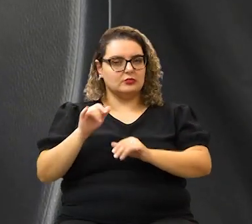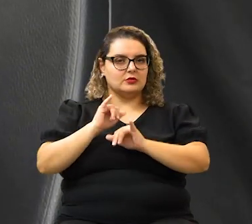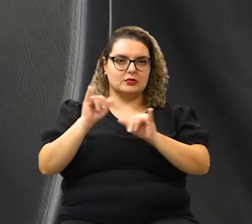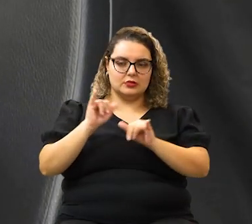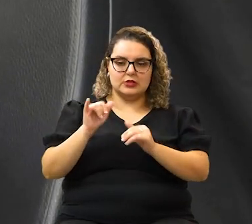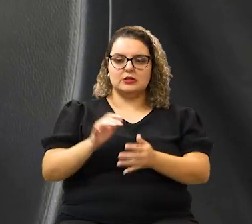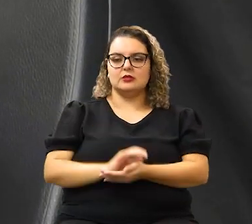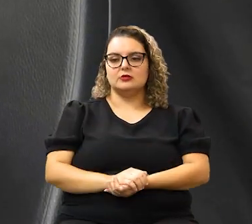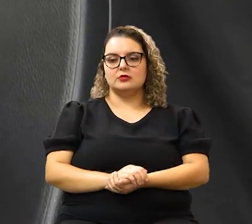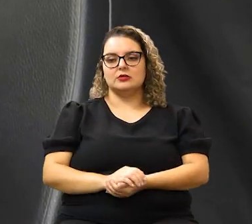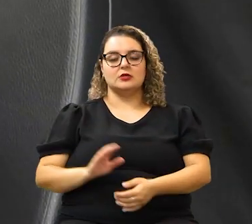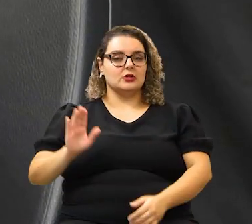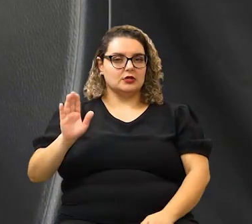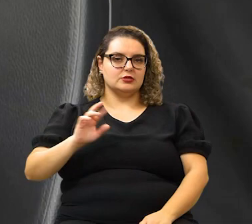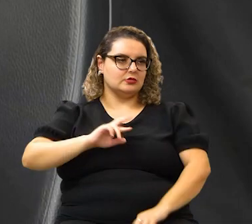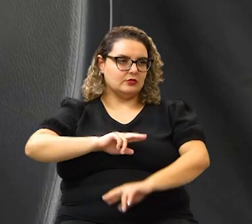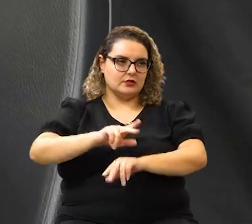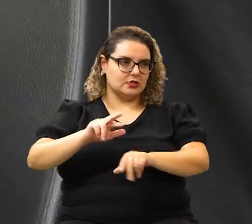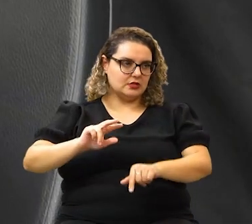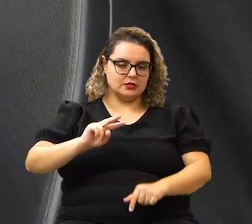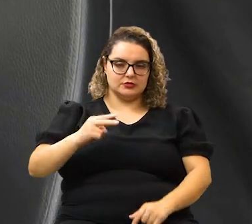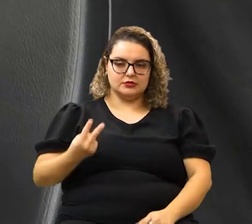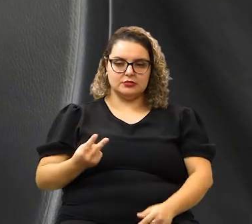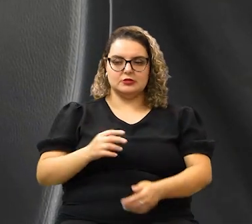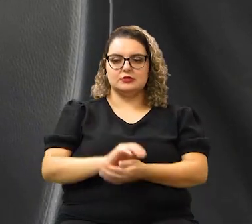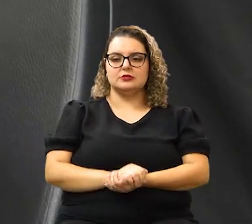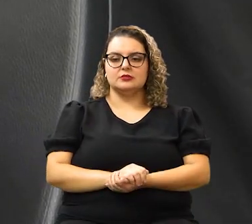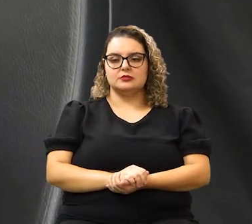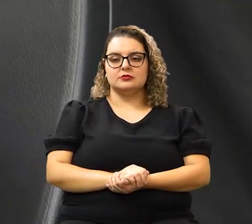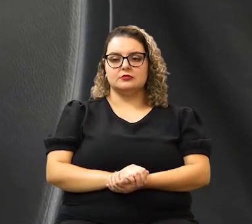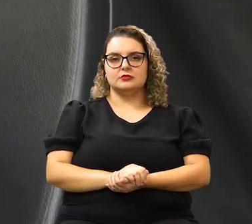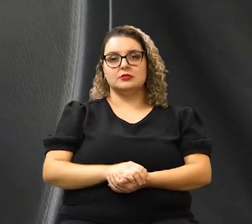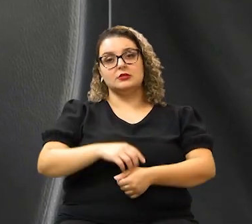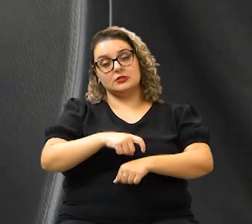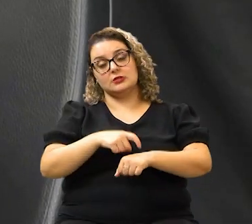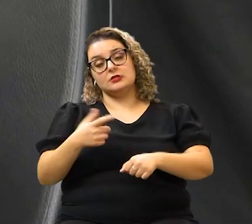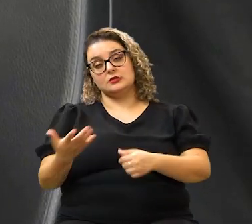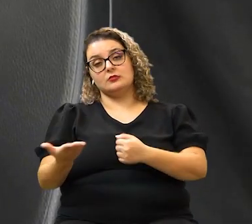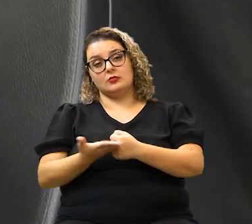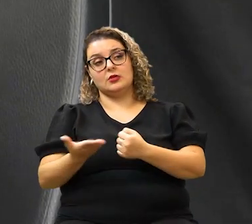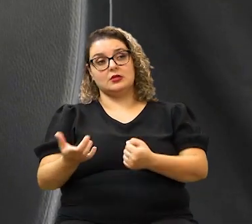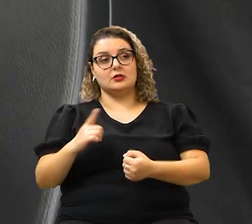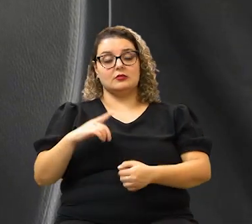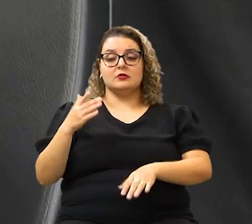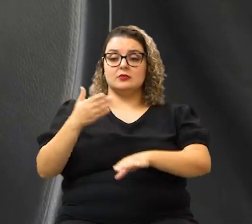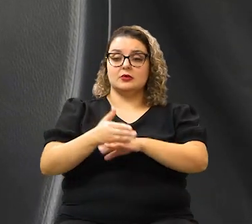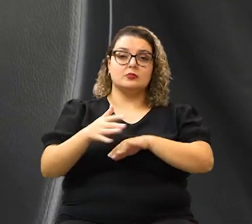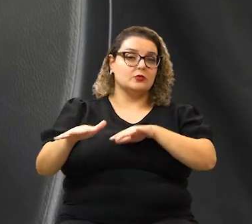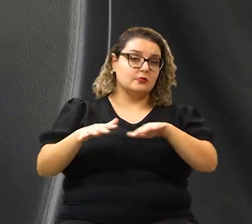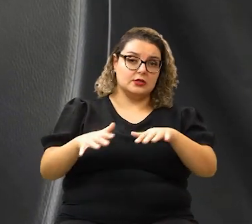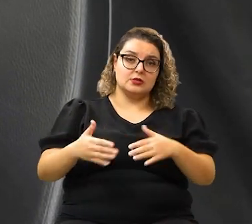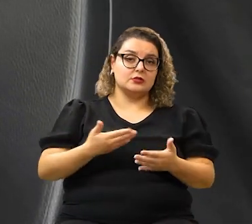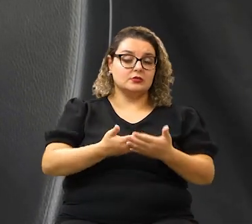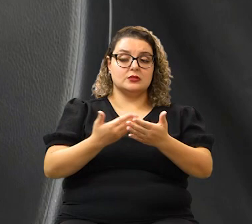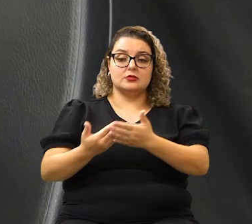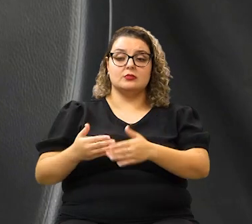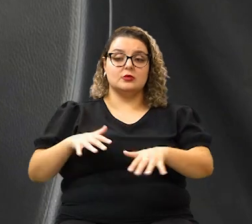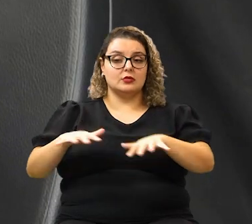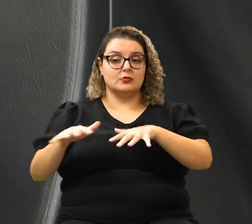mas nesse interregno também tive aí participação, seja no movimento estudantil, movimento feminista e no movimento